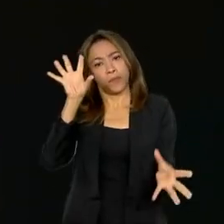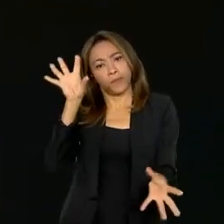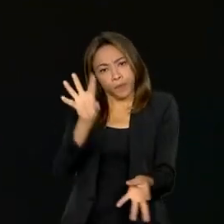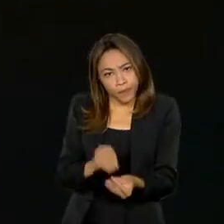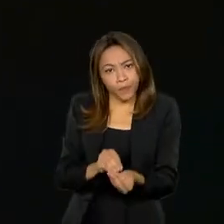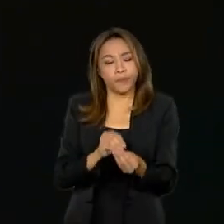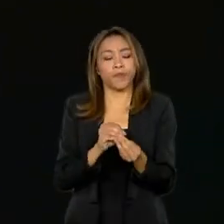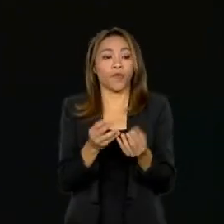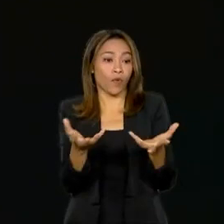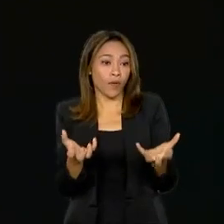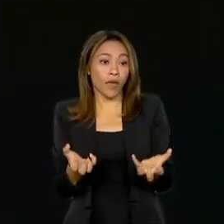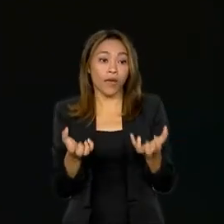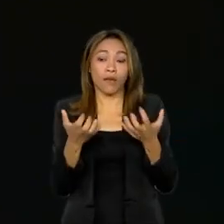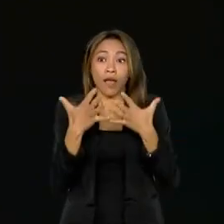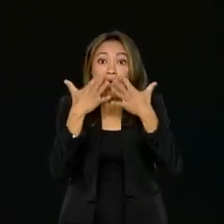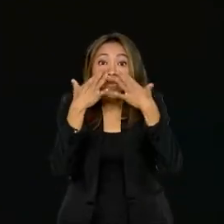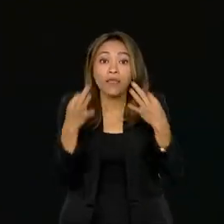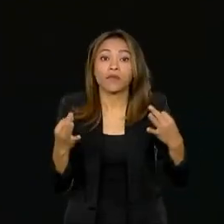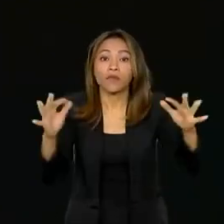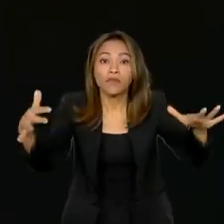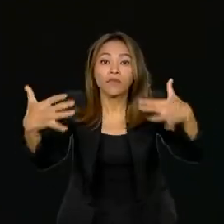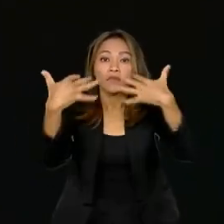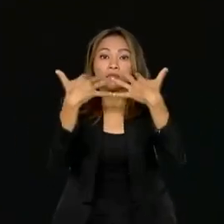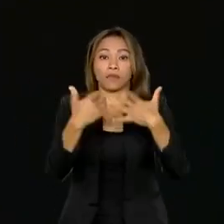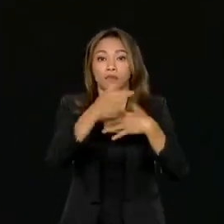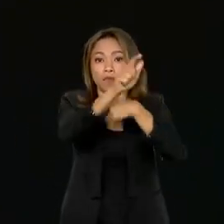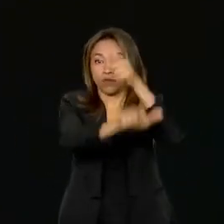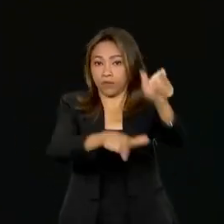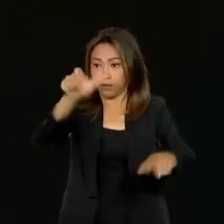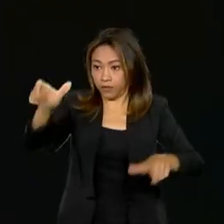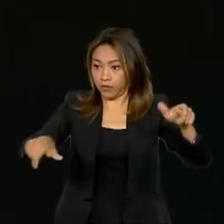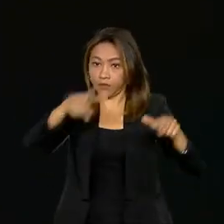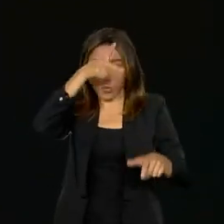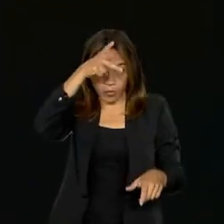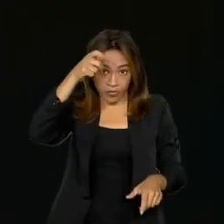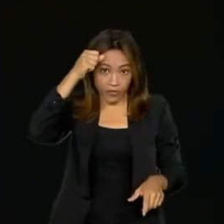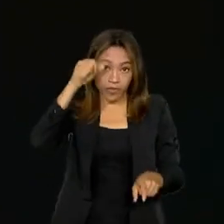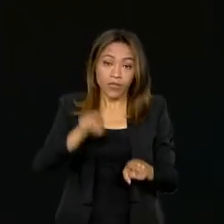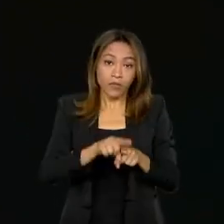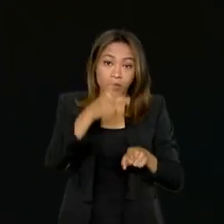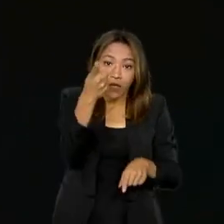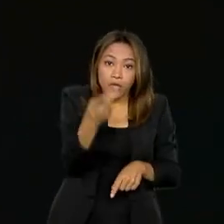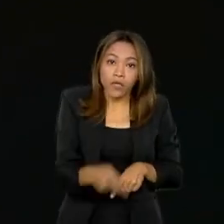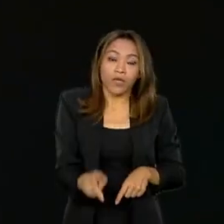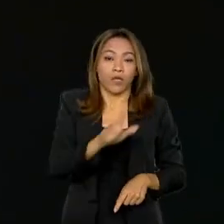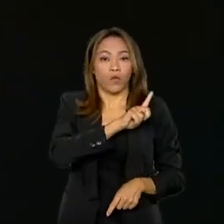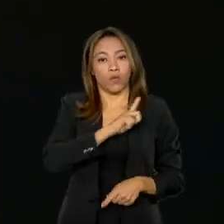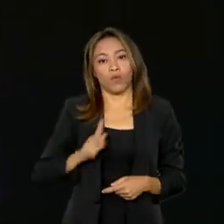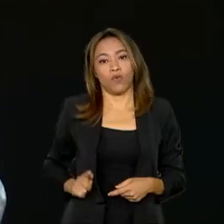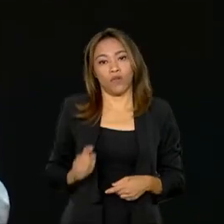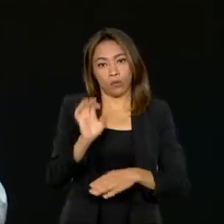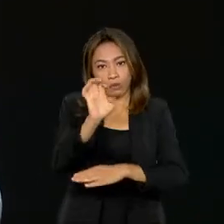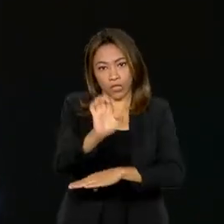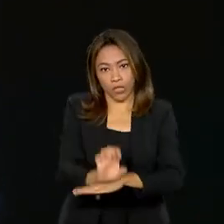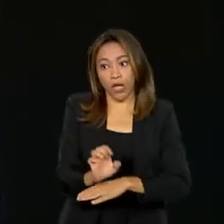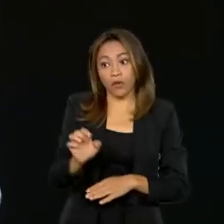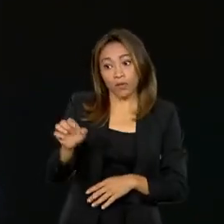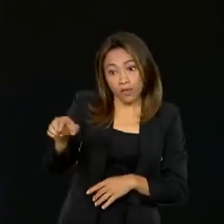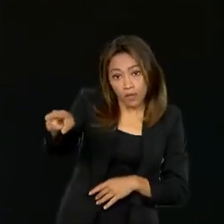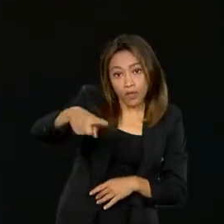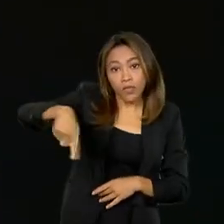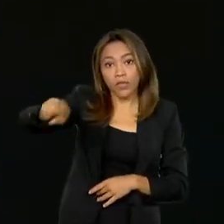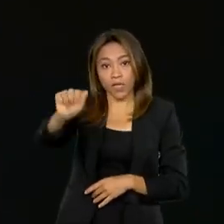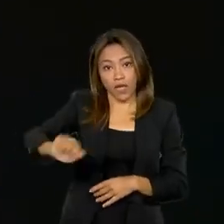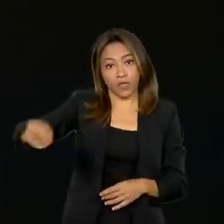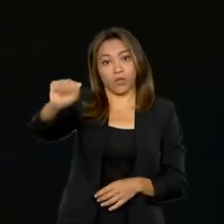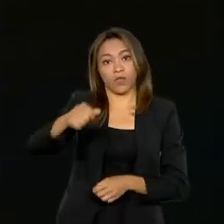dos prefeitos, do governador e do presidente aqui da Associação de Municípios, que